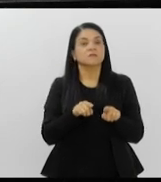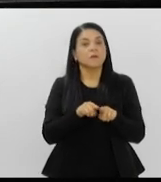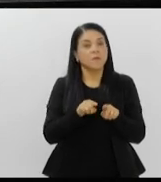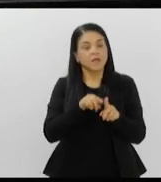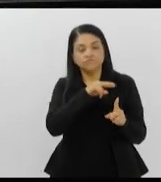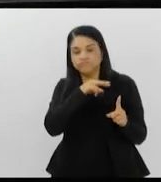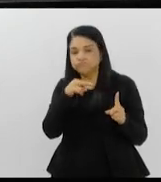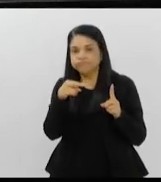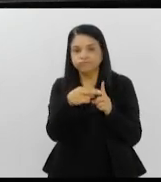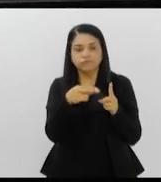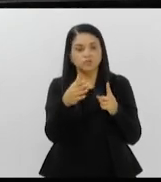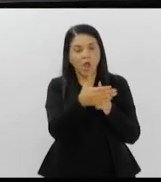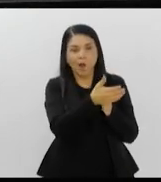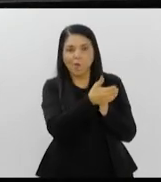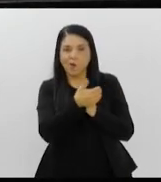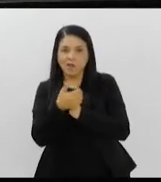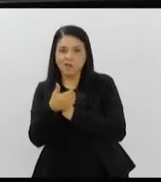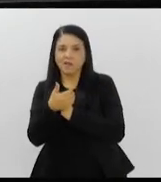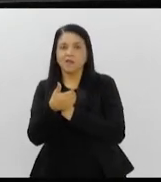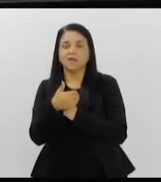ponto de vista de acolher também